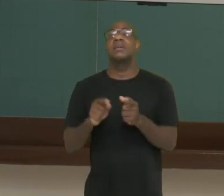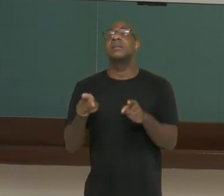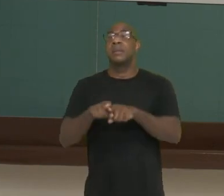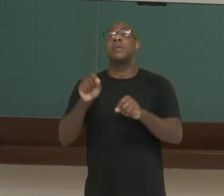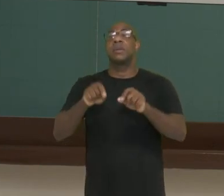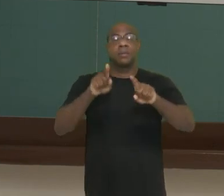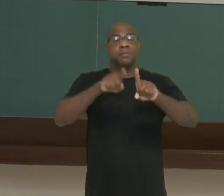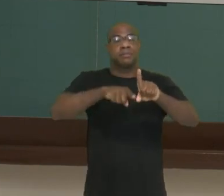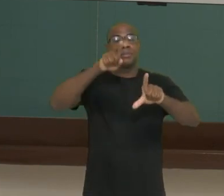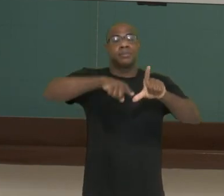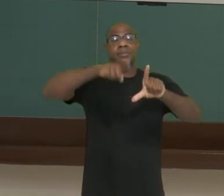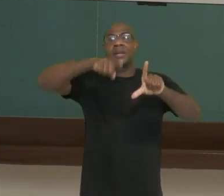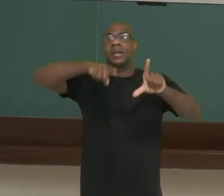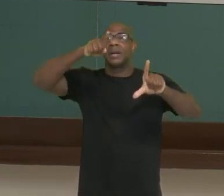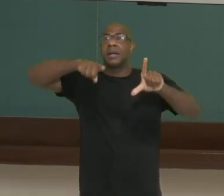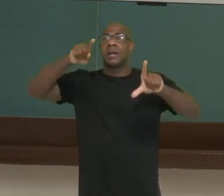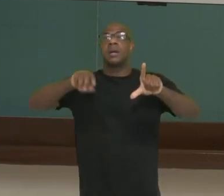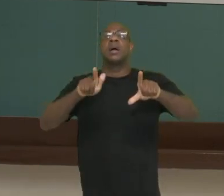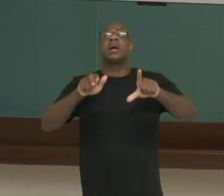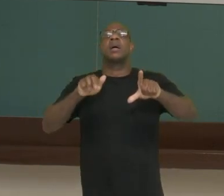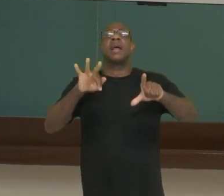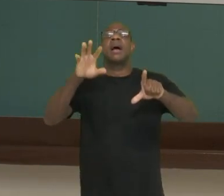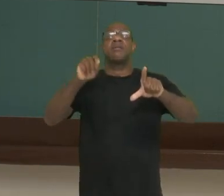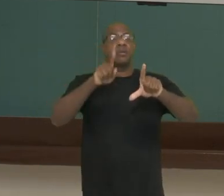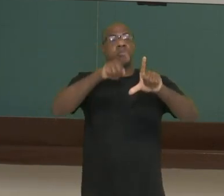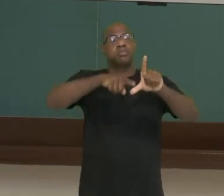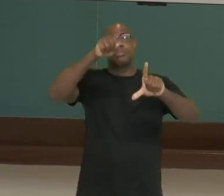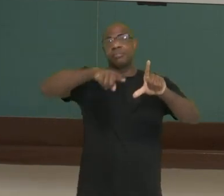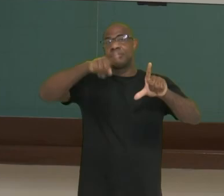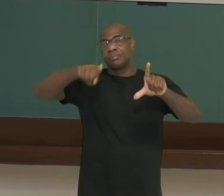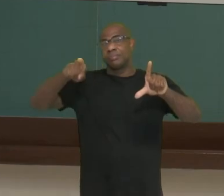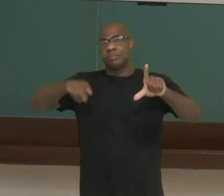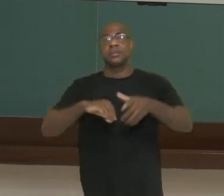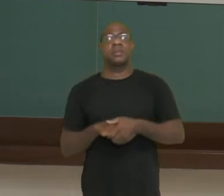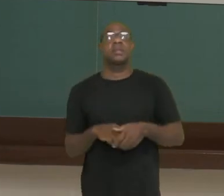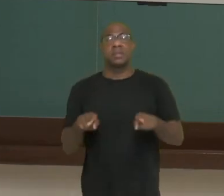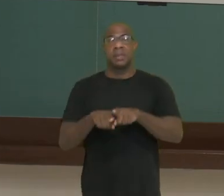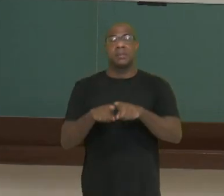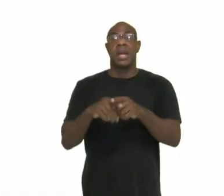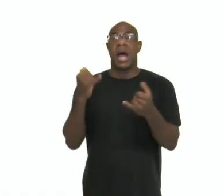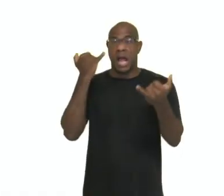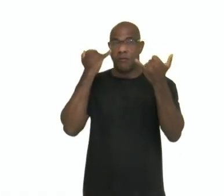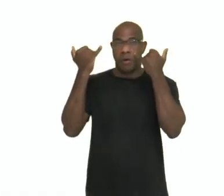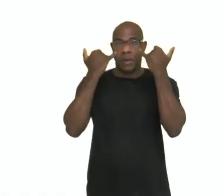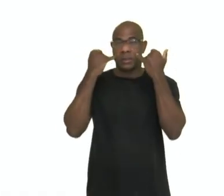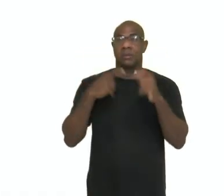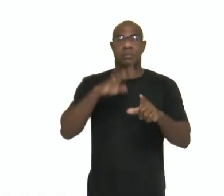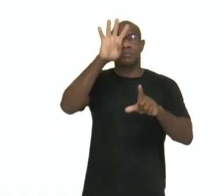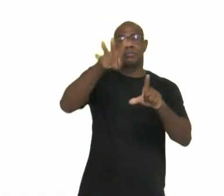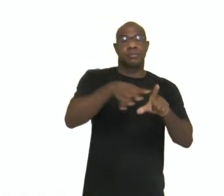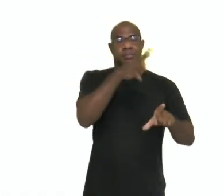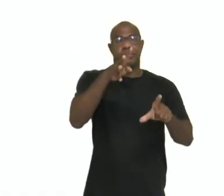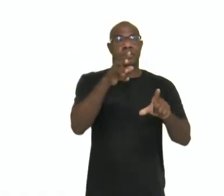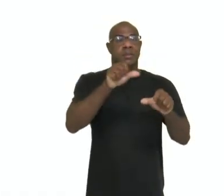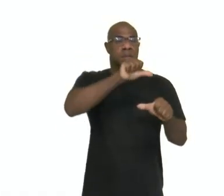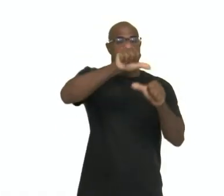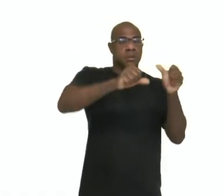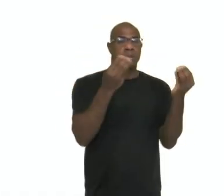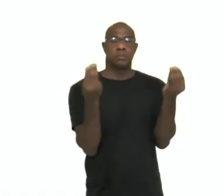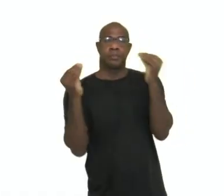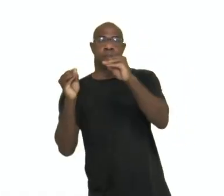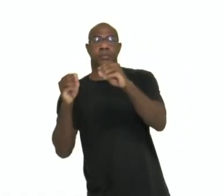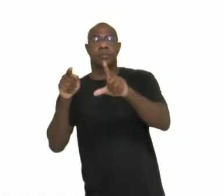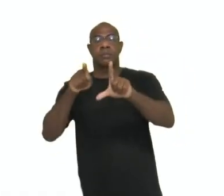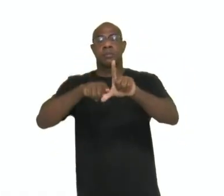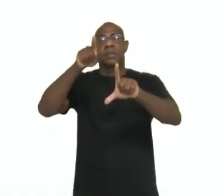gráficos, para essa apresentação se tornar mais interessante. Então aqueles dados que eu tinha na forma de tabela, agora eu tenho aqui na forma